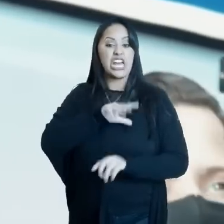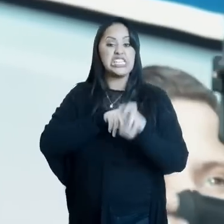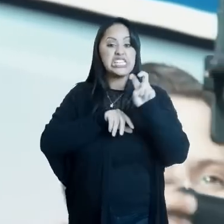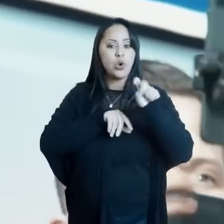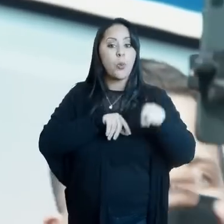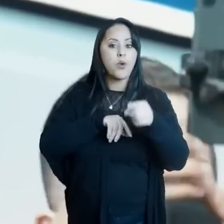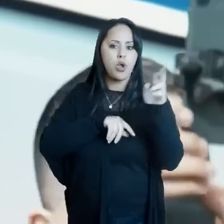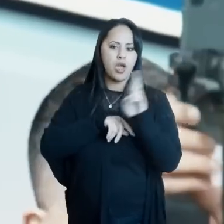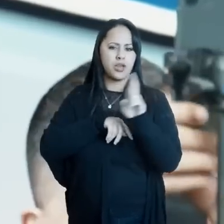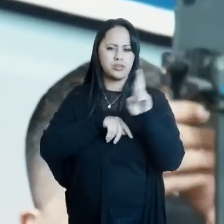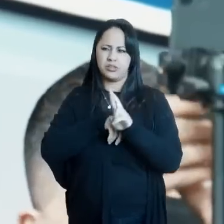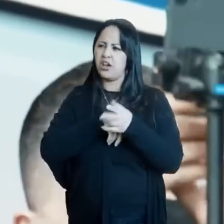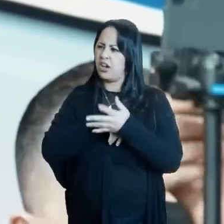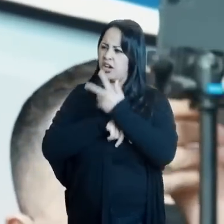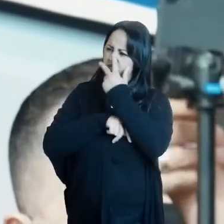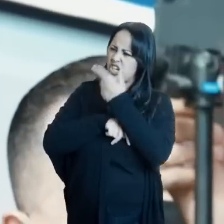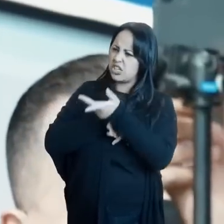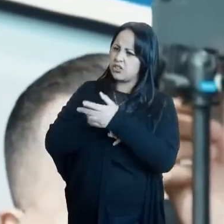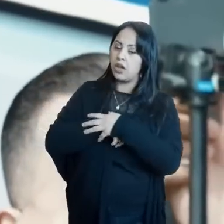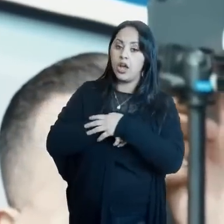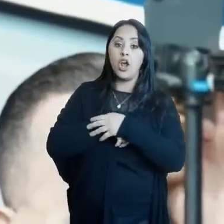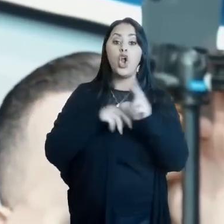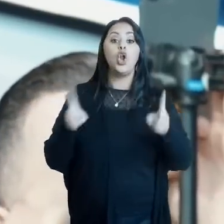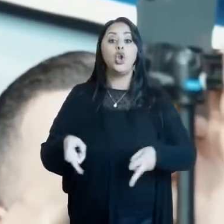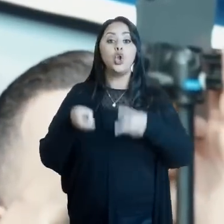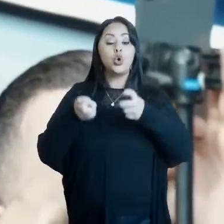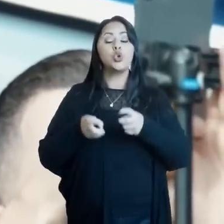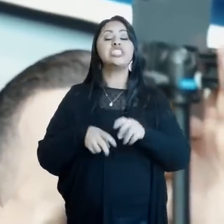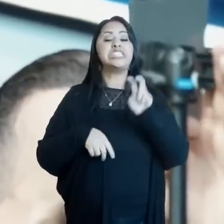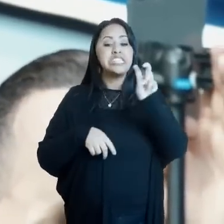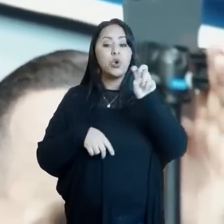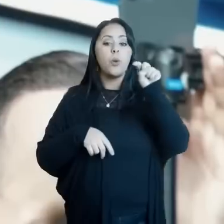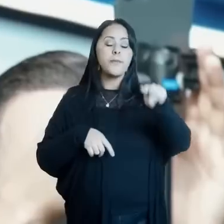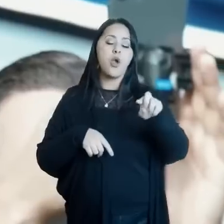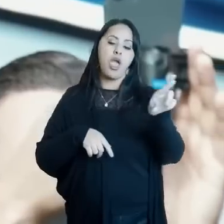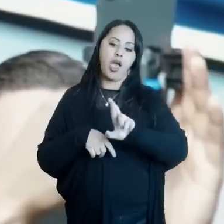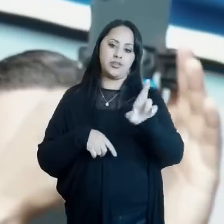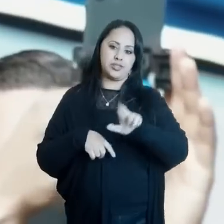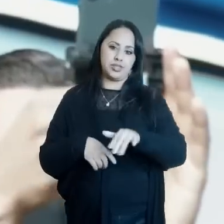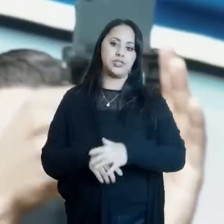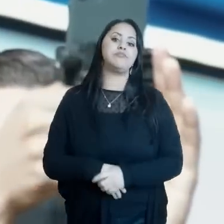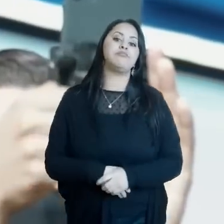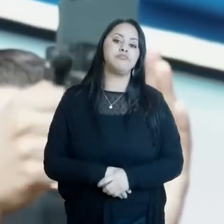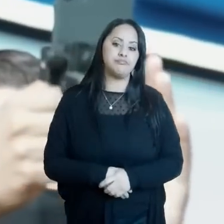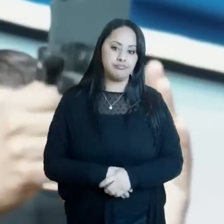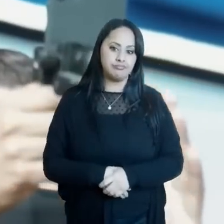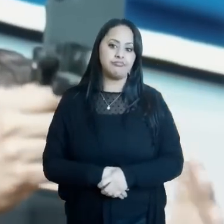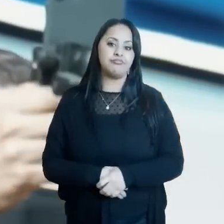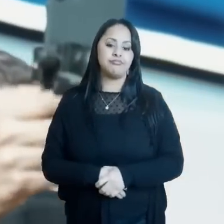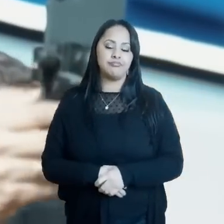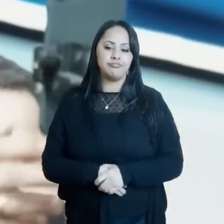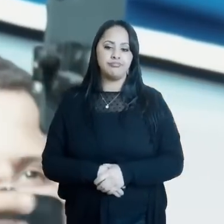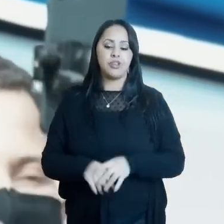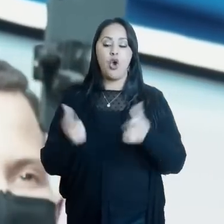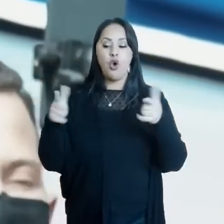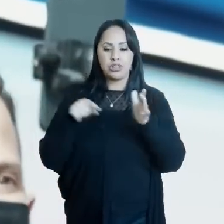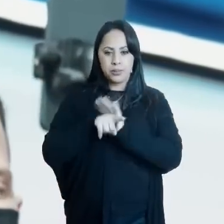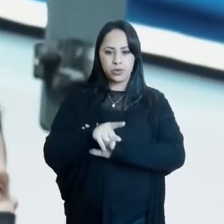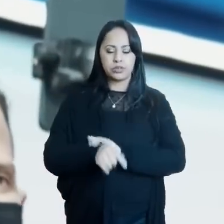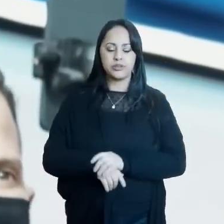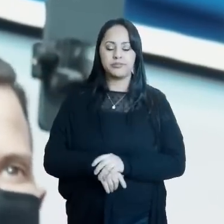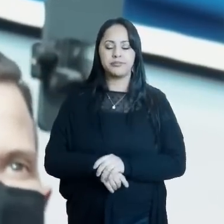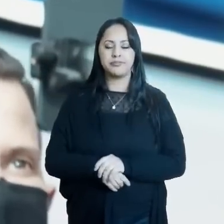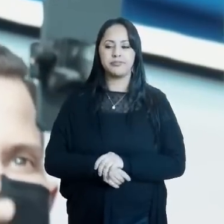mil reais, né? Era alguma coisa lucro assim. Lucro líquido de 5 mil reais. Lucro líquido de 5 mil reais. O Pedro tava junto na hora que aconteceu. Essa aqui é massa, foi, Fábio?